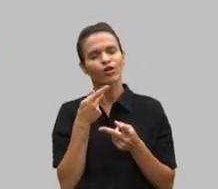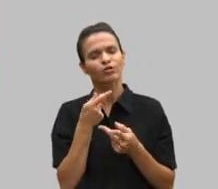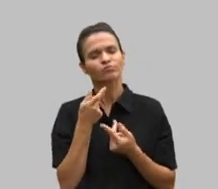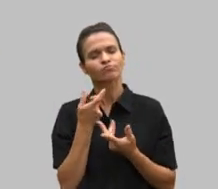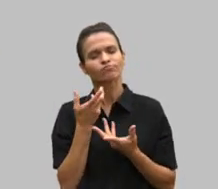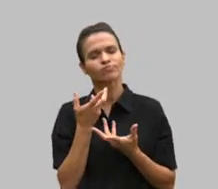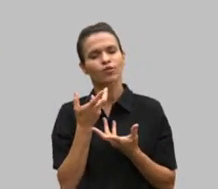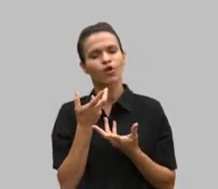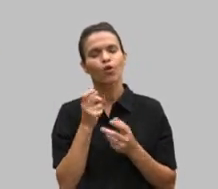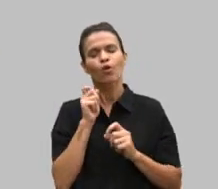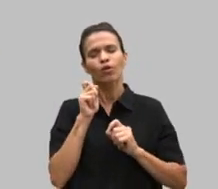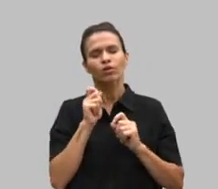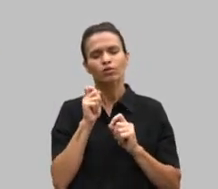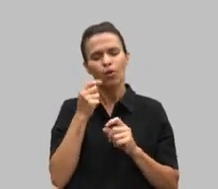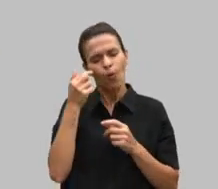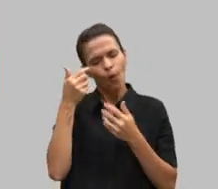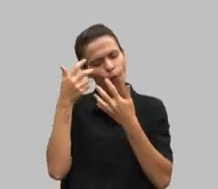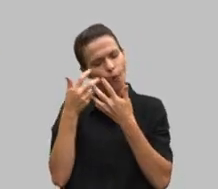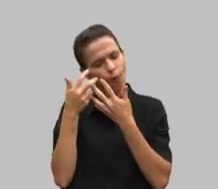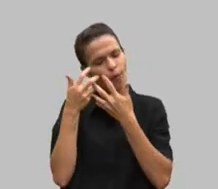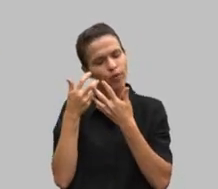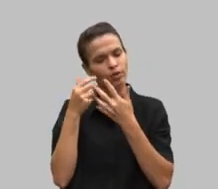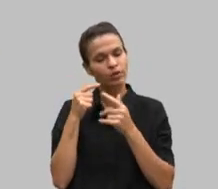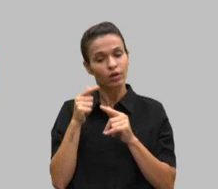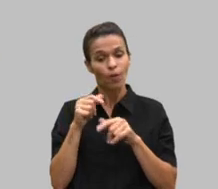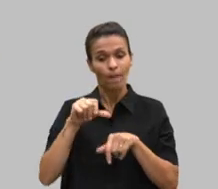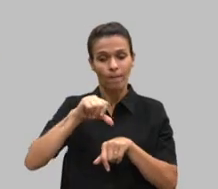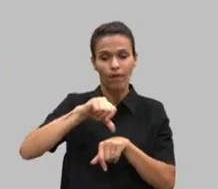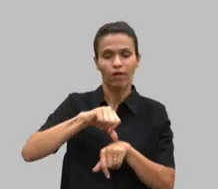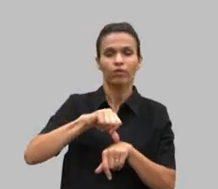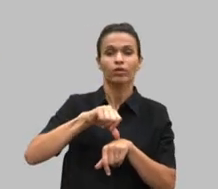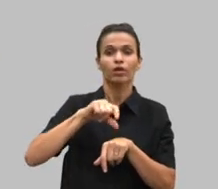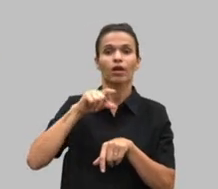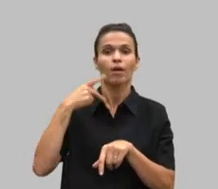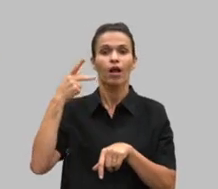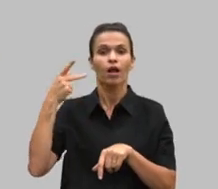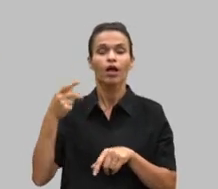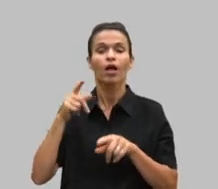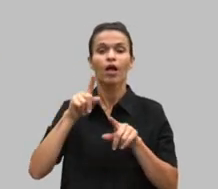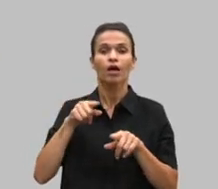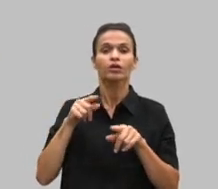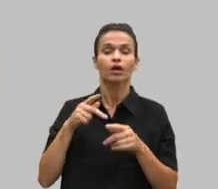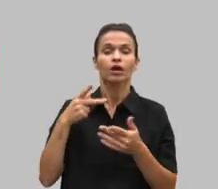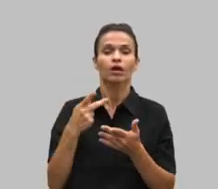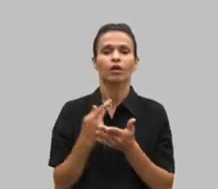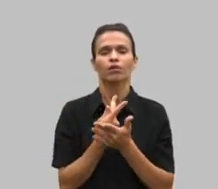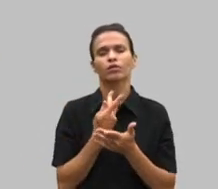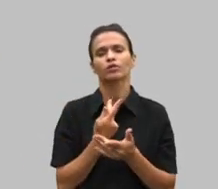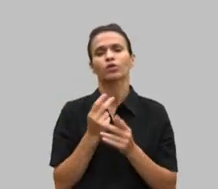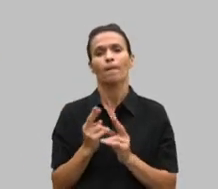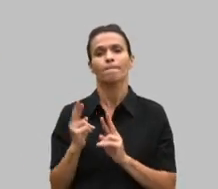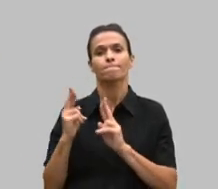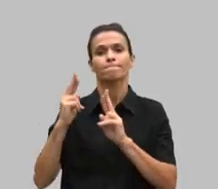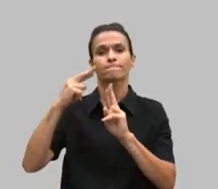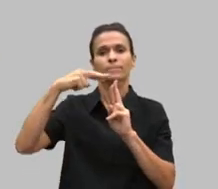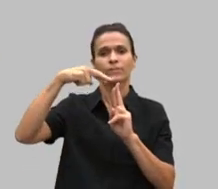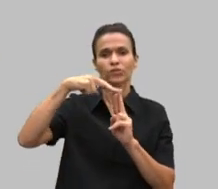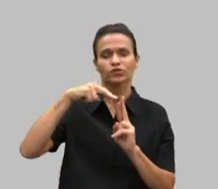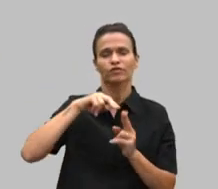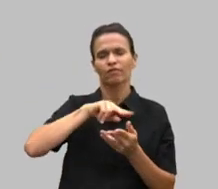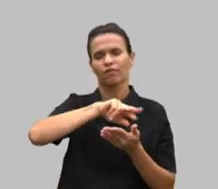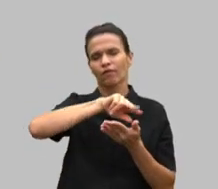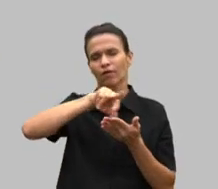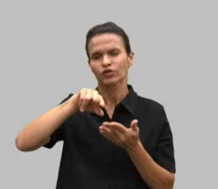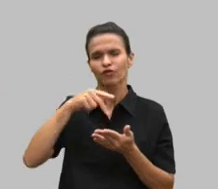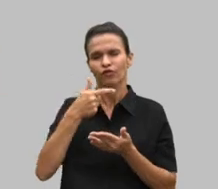É de fato aonde as coisas acontecem É de fato Onde estão os representantes de todos no caso de Minas Gerais os 21 milhões